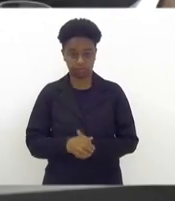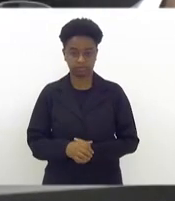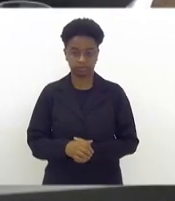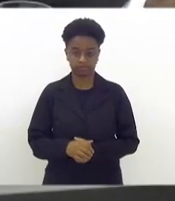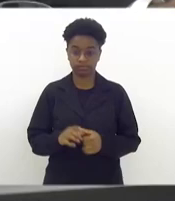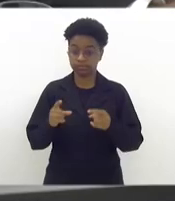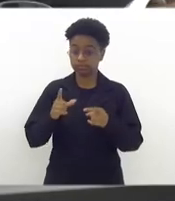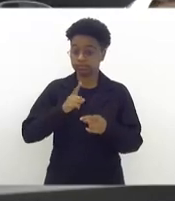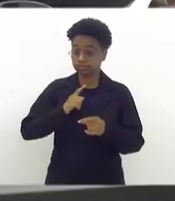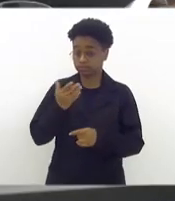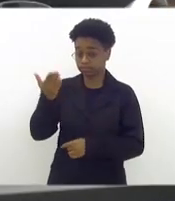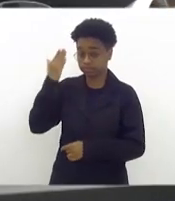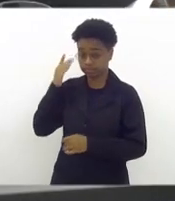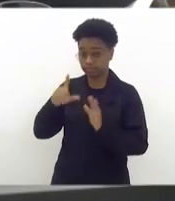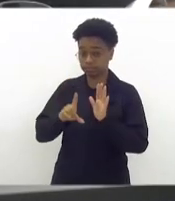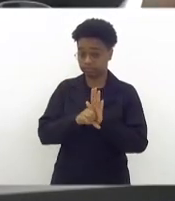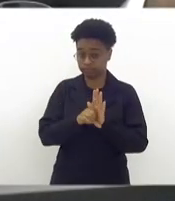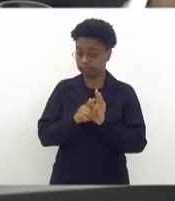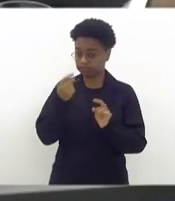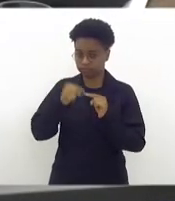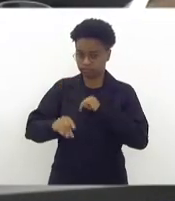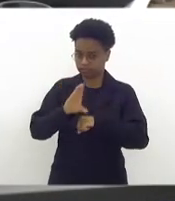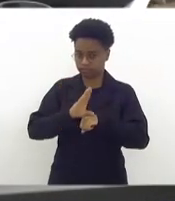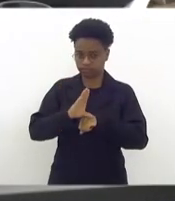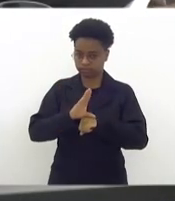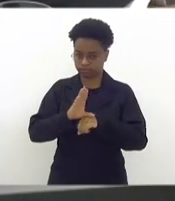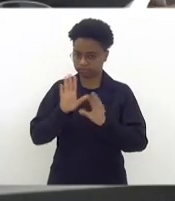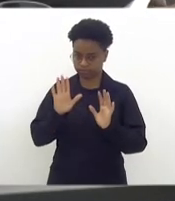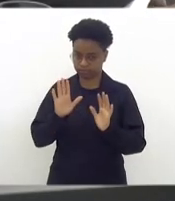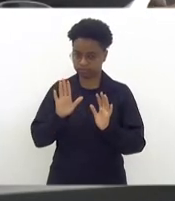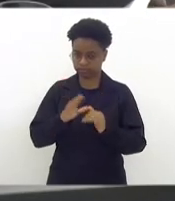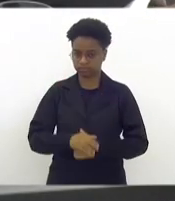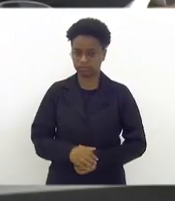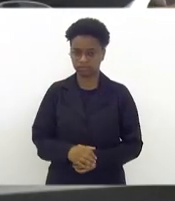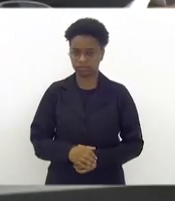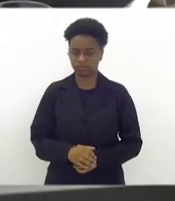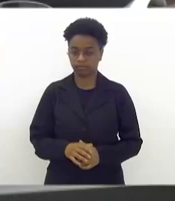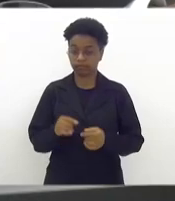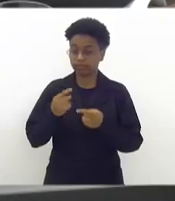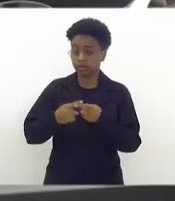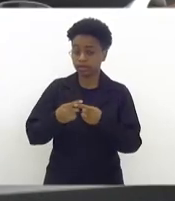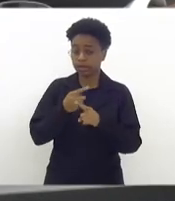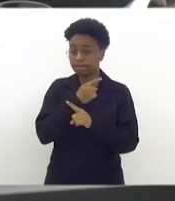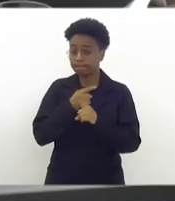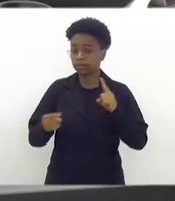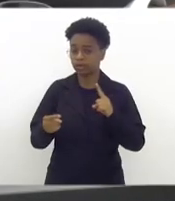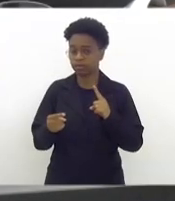lei anterior, visivelmente inconstitucional, que proibia a